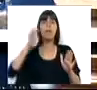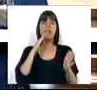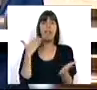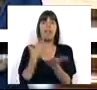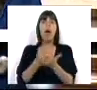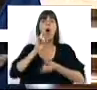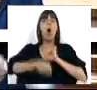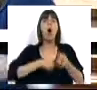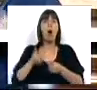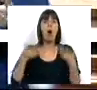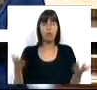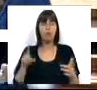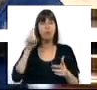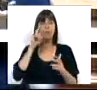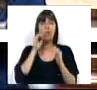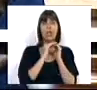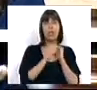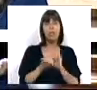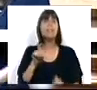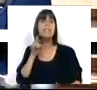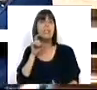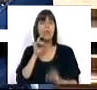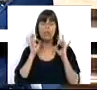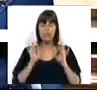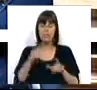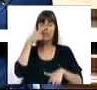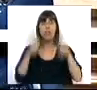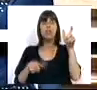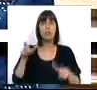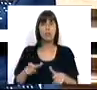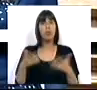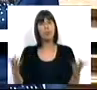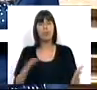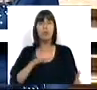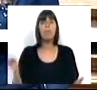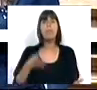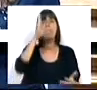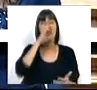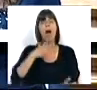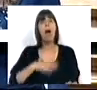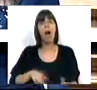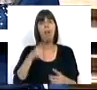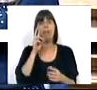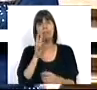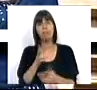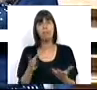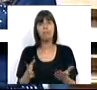para oferecer à estabilidade e à segurança de vida das pessoas. É por isso, Sr. Primeiro-Ministro, gostava de ver